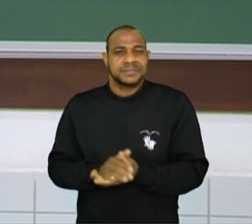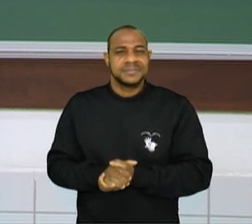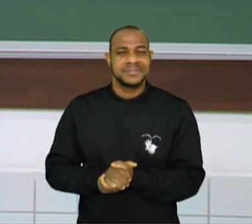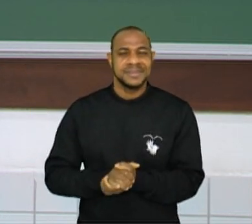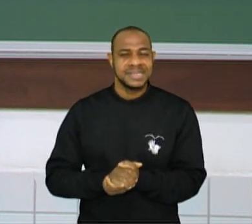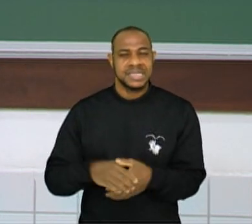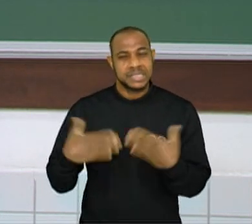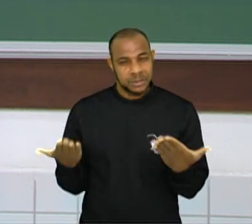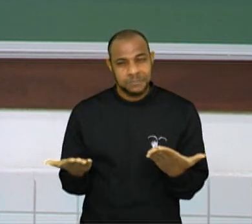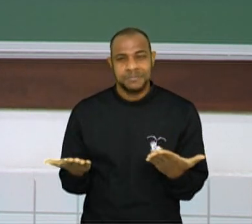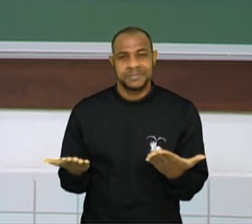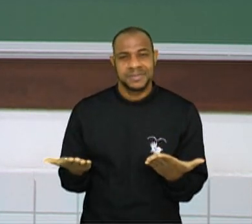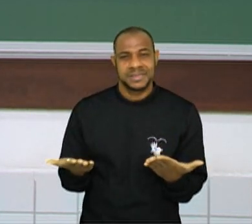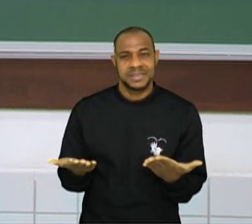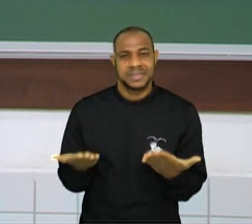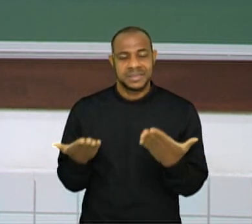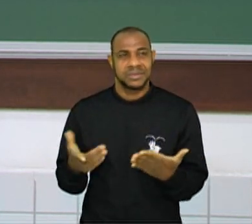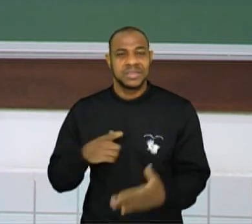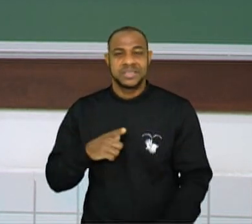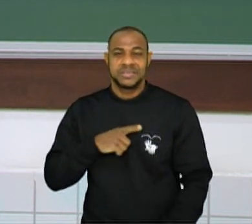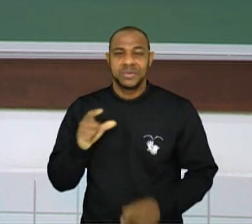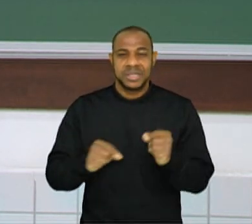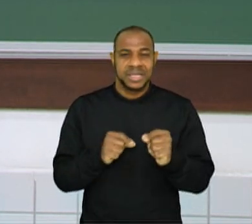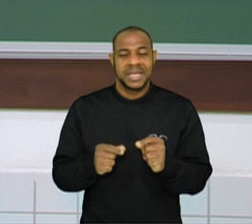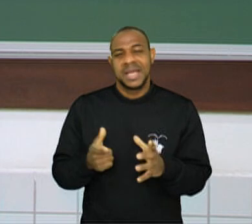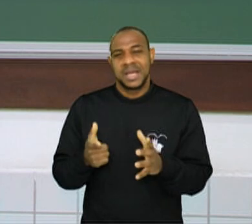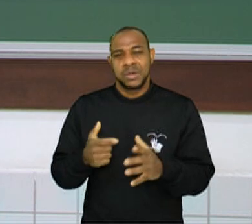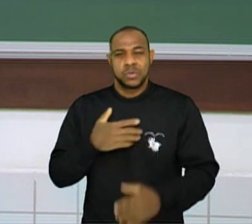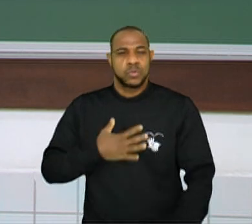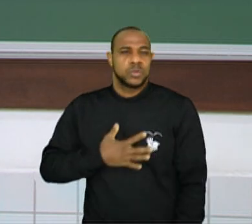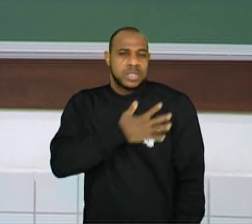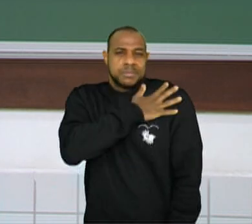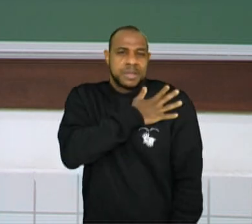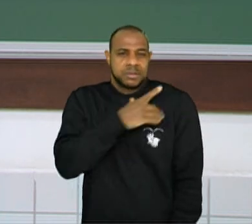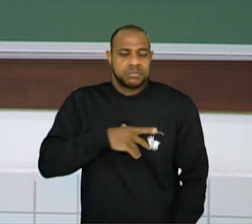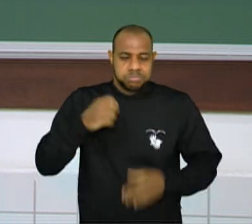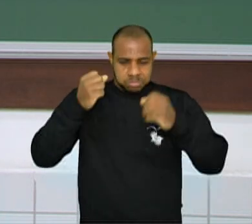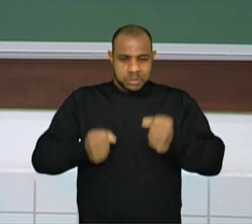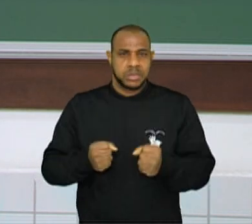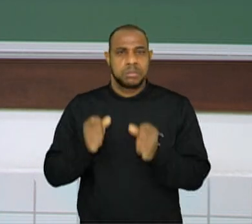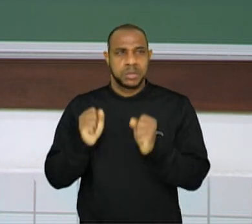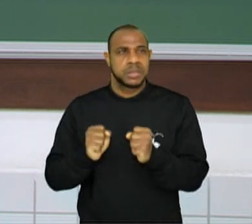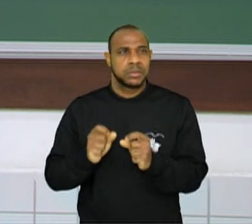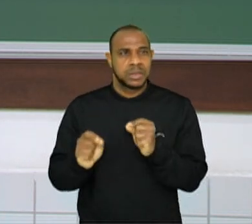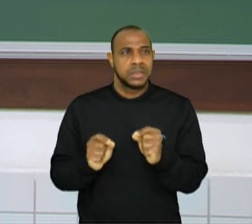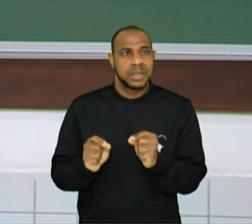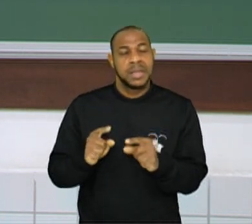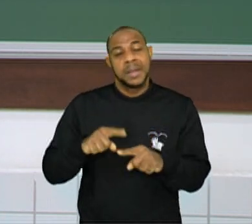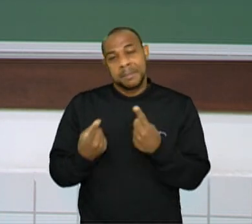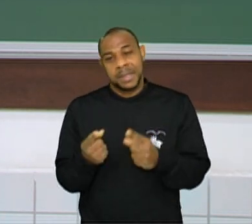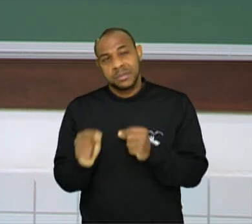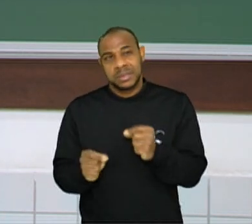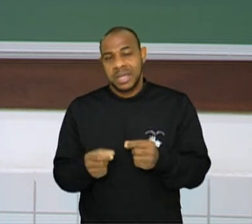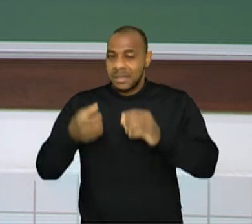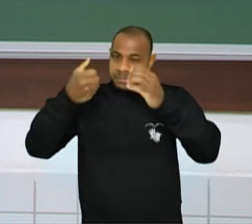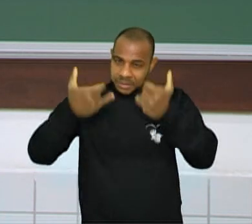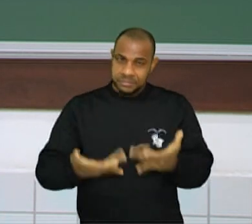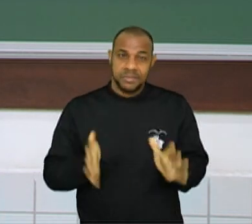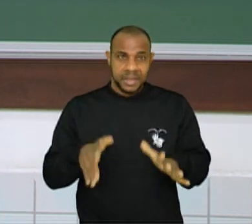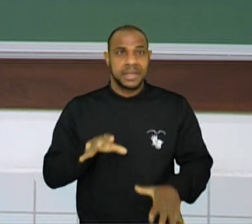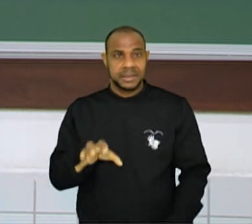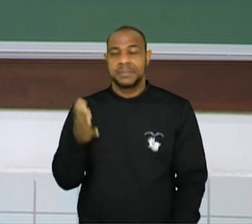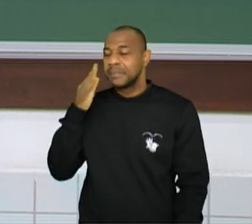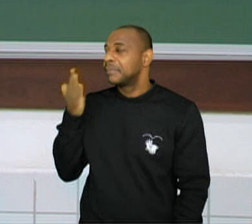populista. Então, que havia uma intenção dos militares em tomar o poder, isso parece bastante claro. Porém, as justificativas são essas.